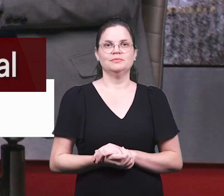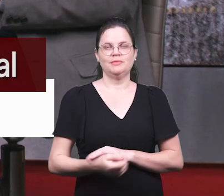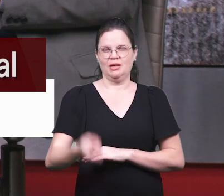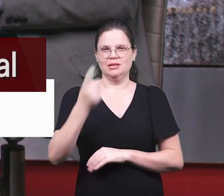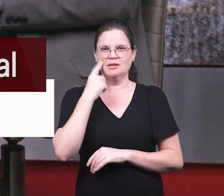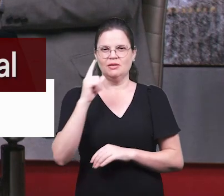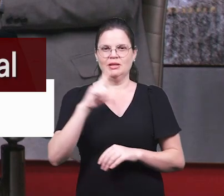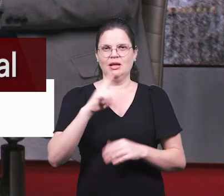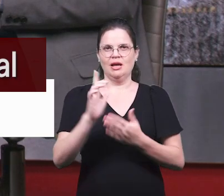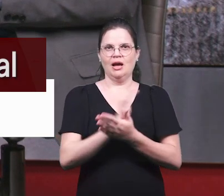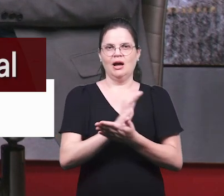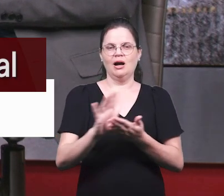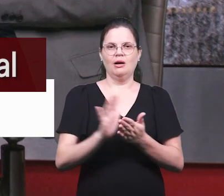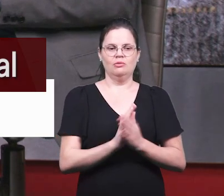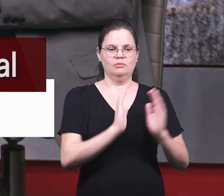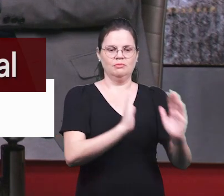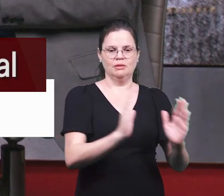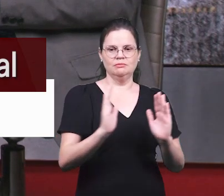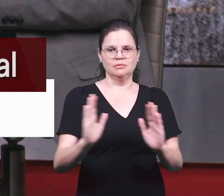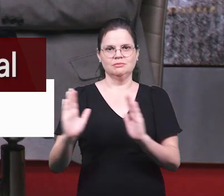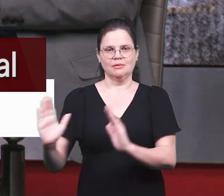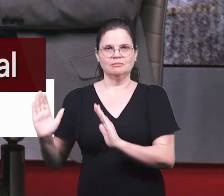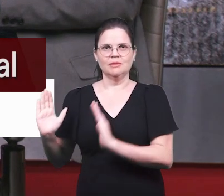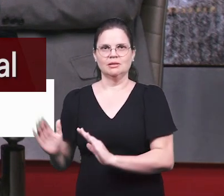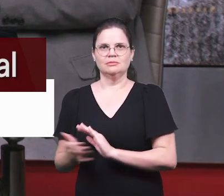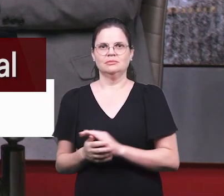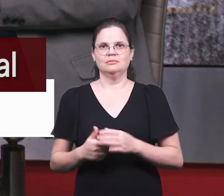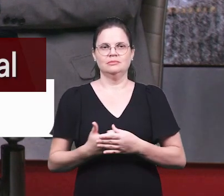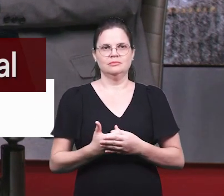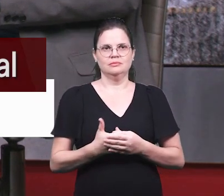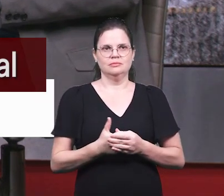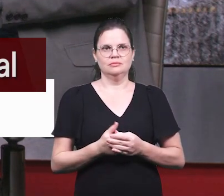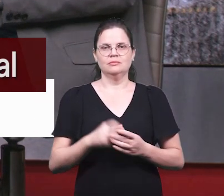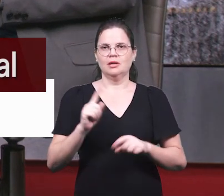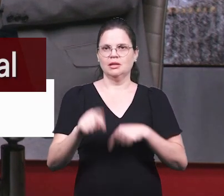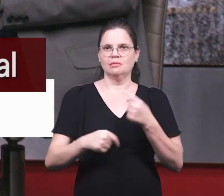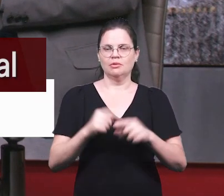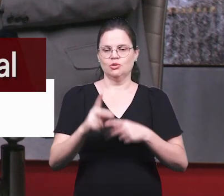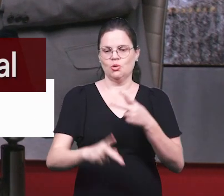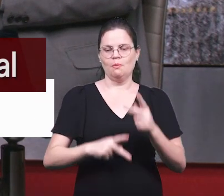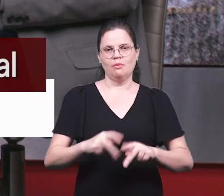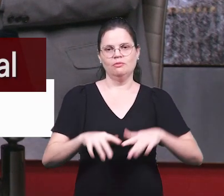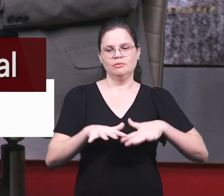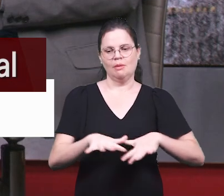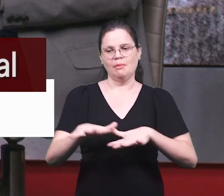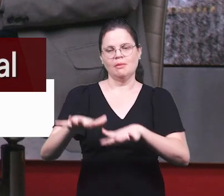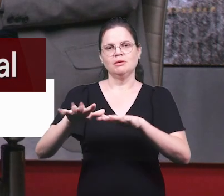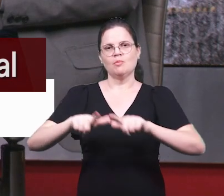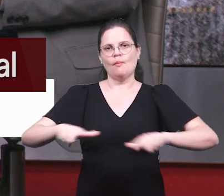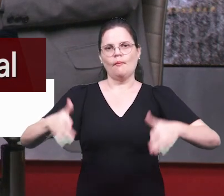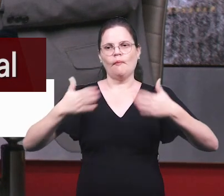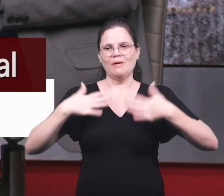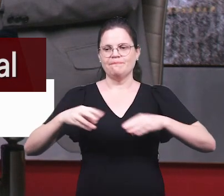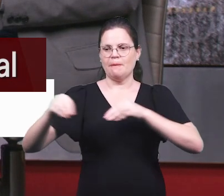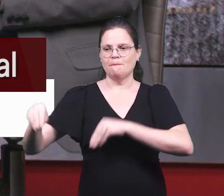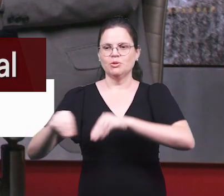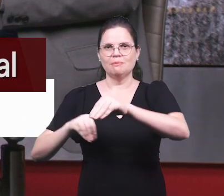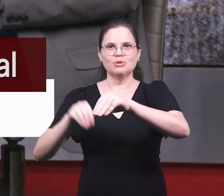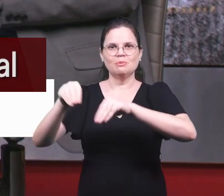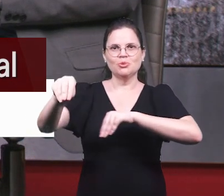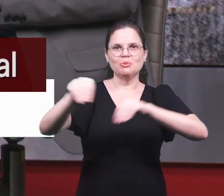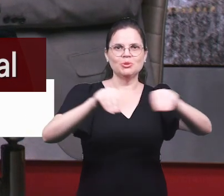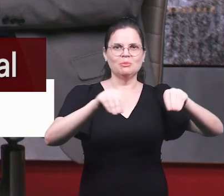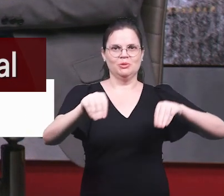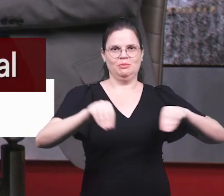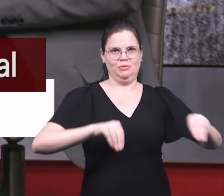episódios separados, né? E depois a caminhada do povo lá no deserto, de um lugar para outro. Quais os comentários